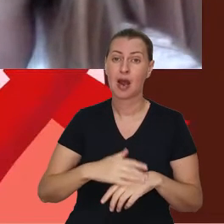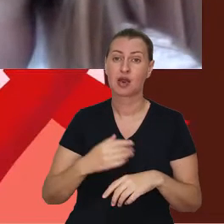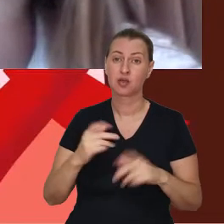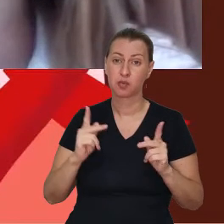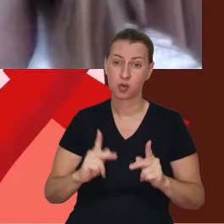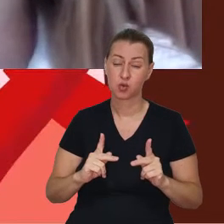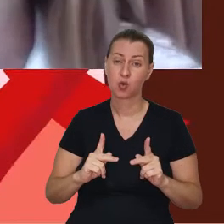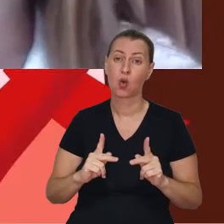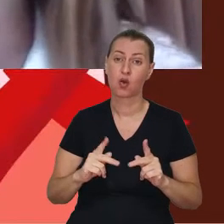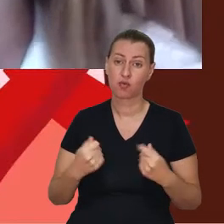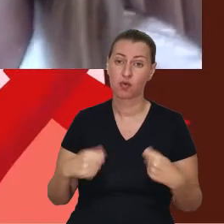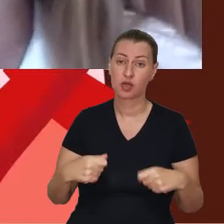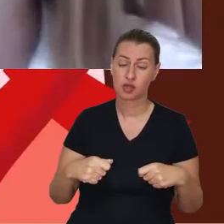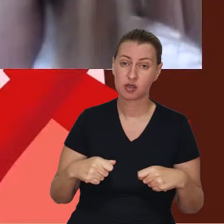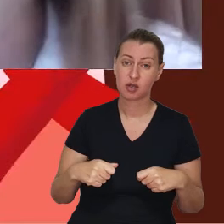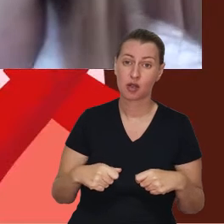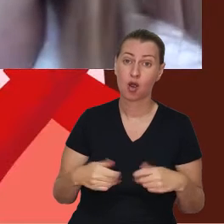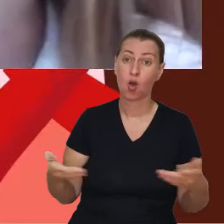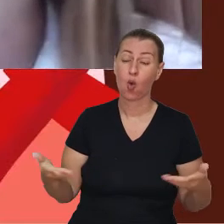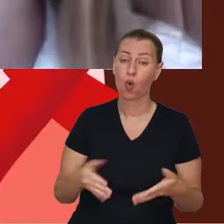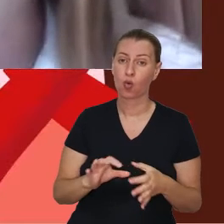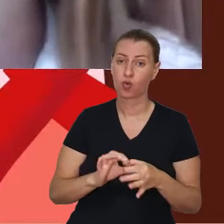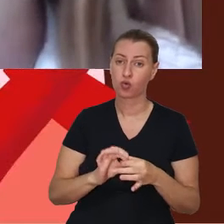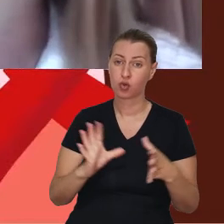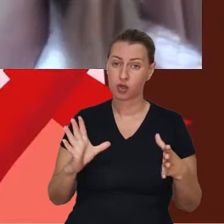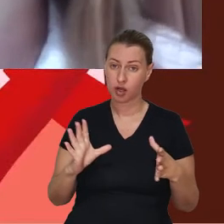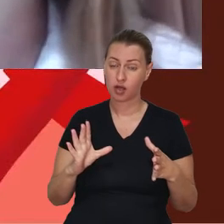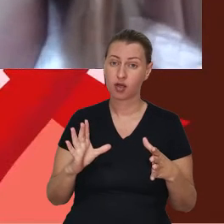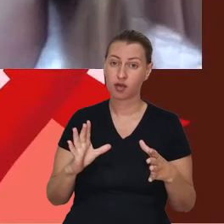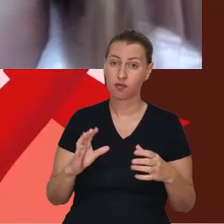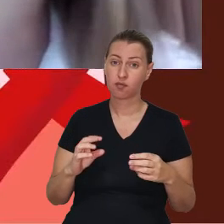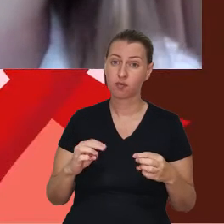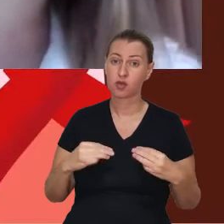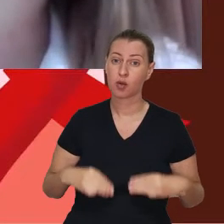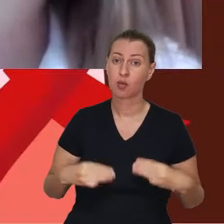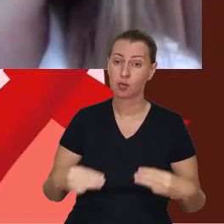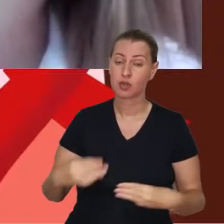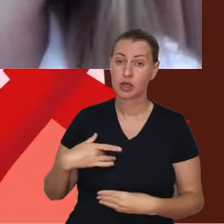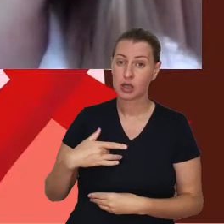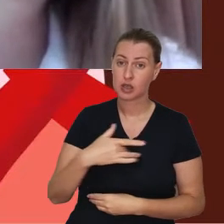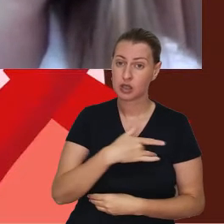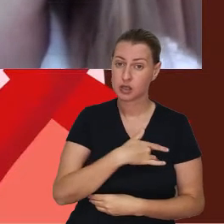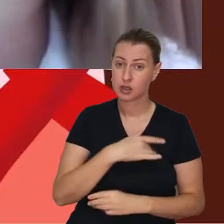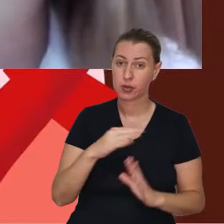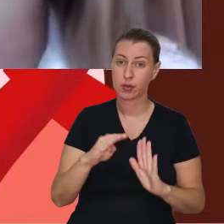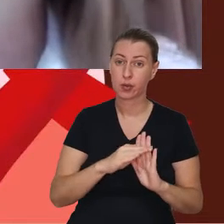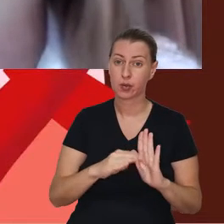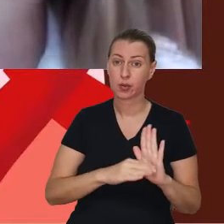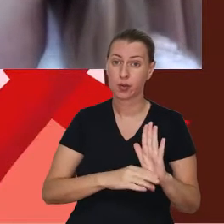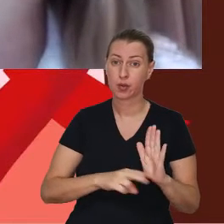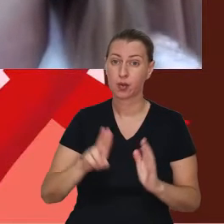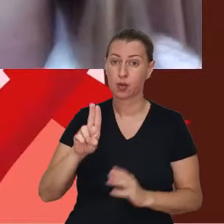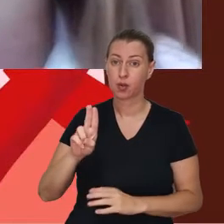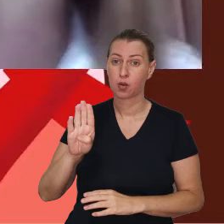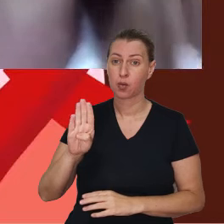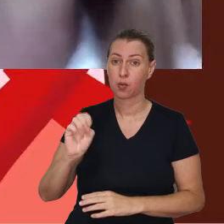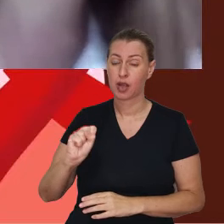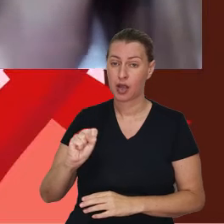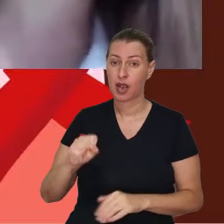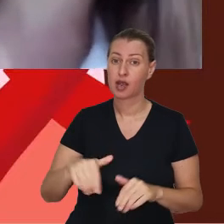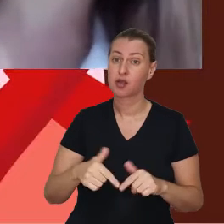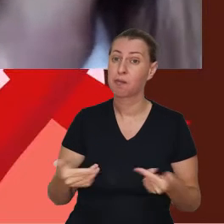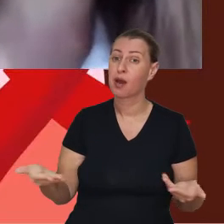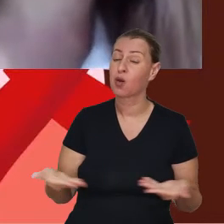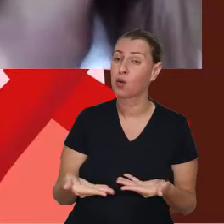Mas hoje o que está autorizado pelo Ministério da Saúde é a prescrição em UBSs e ESFs, mas para